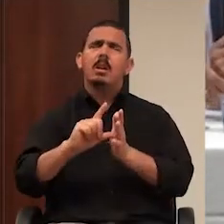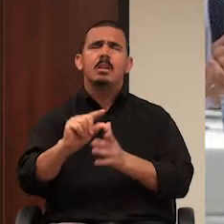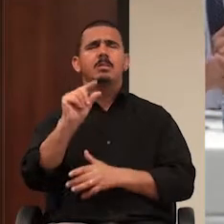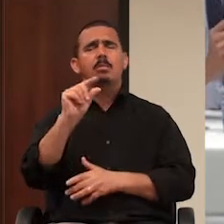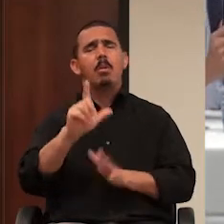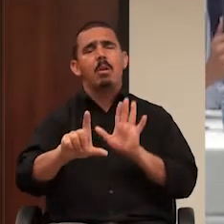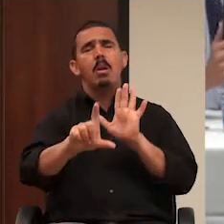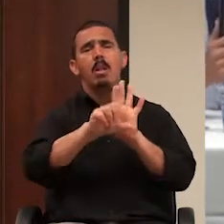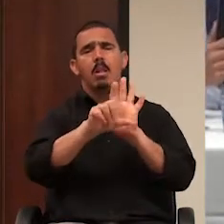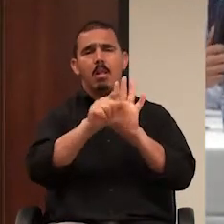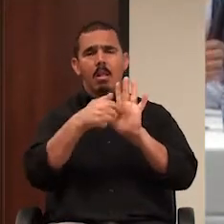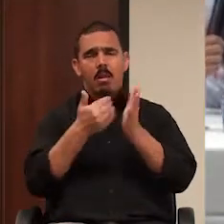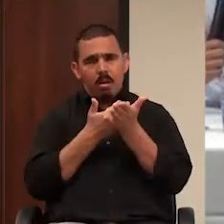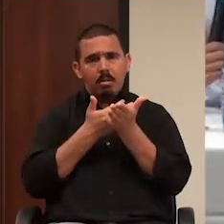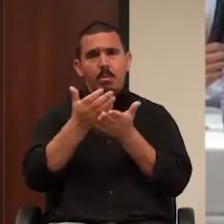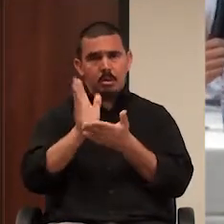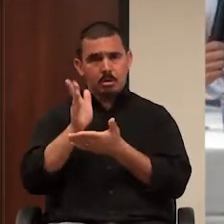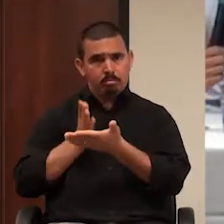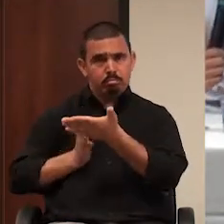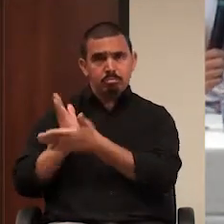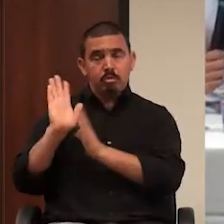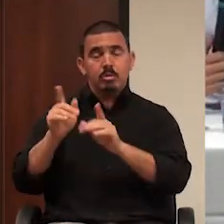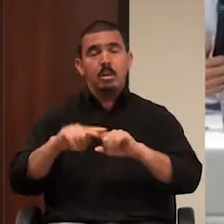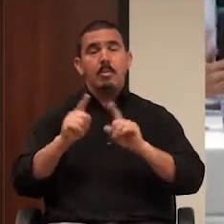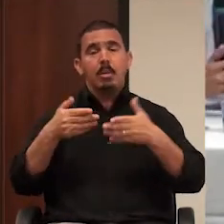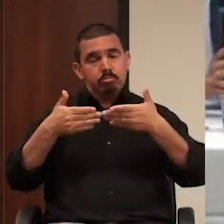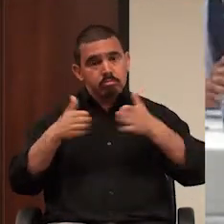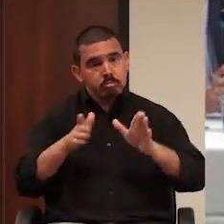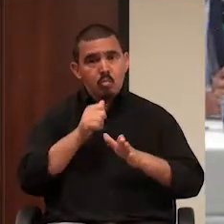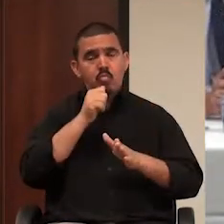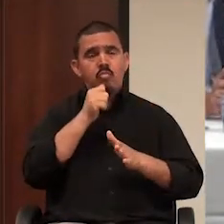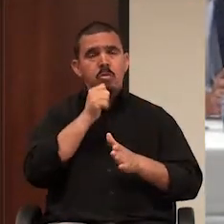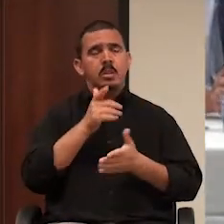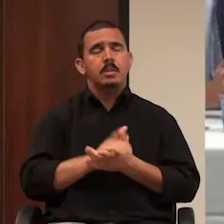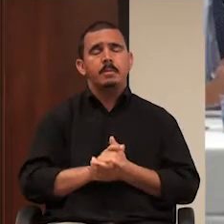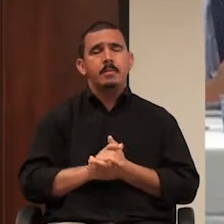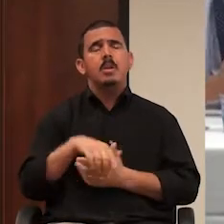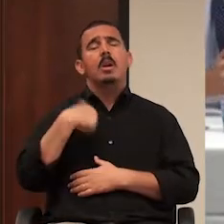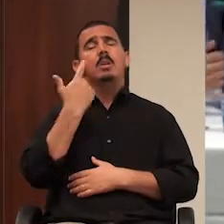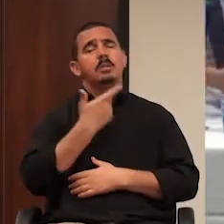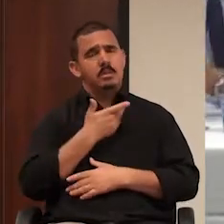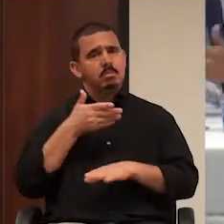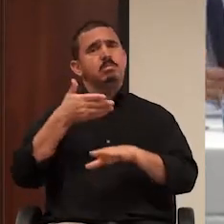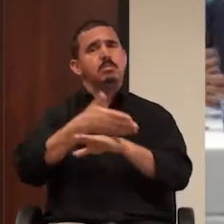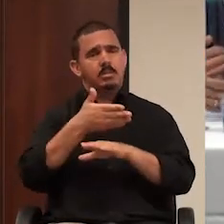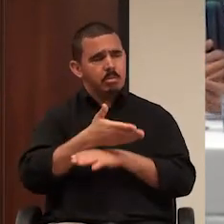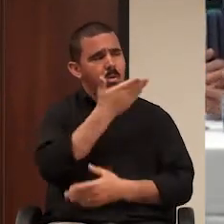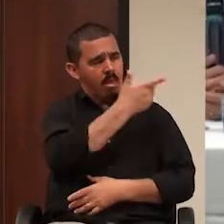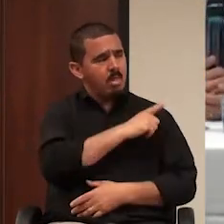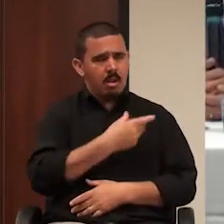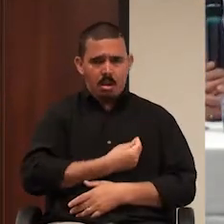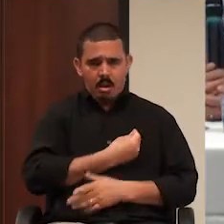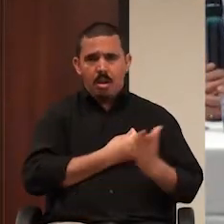da lei entrar em vigor, já tinha sido aprovada, mas um pouco antes dela entrar em vigor, a gente participou, Felipe estava, Renato estava,